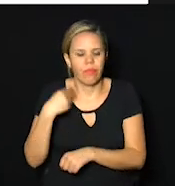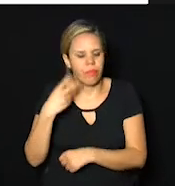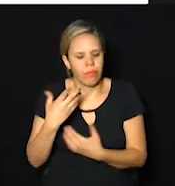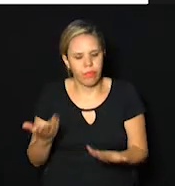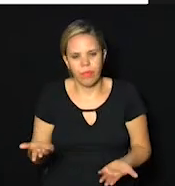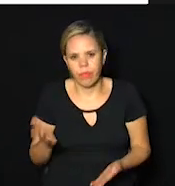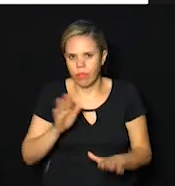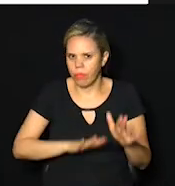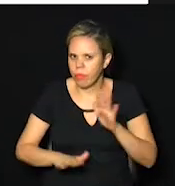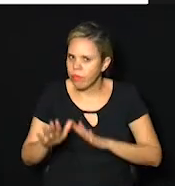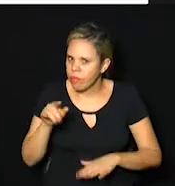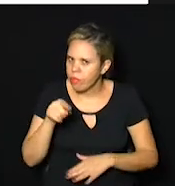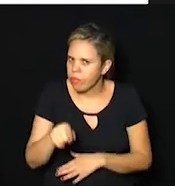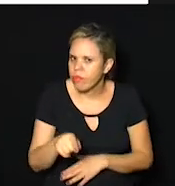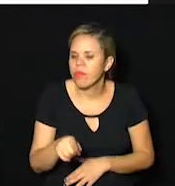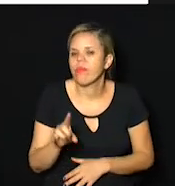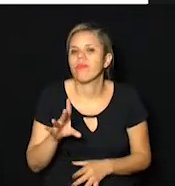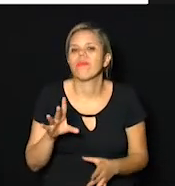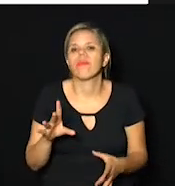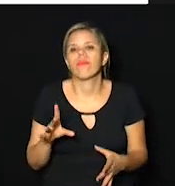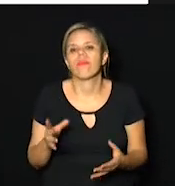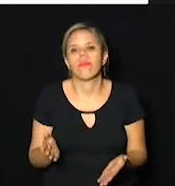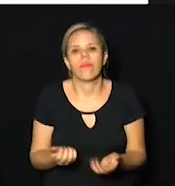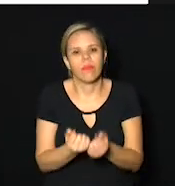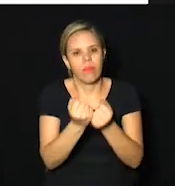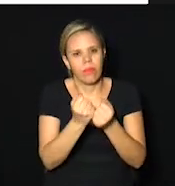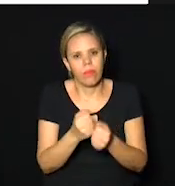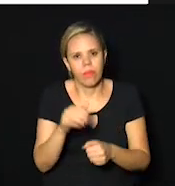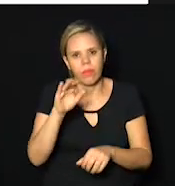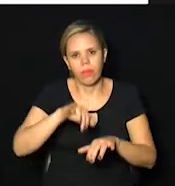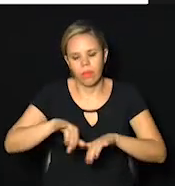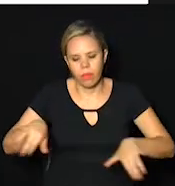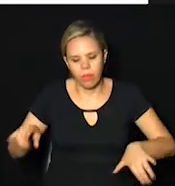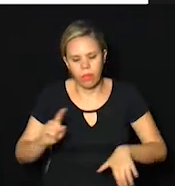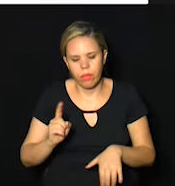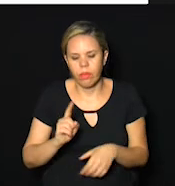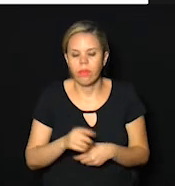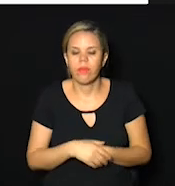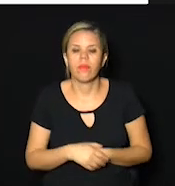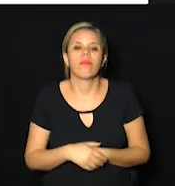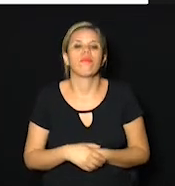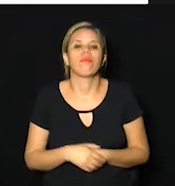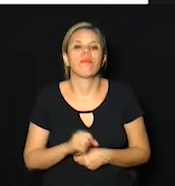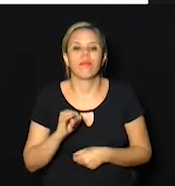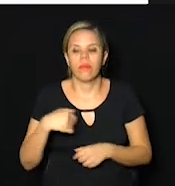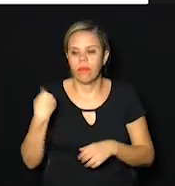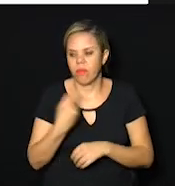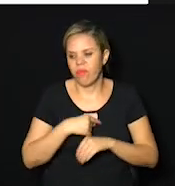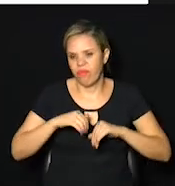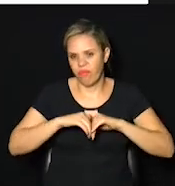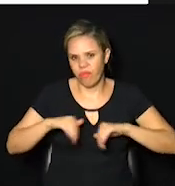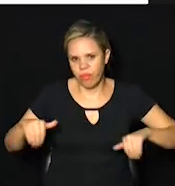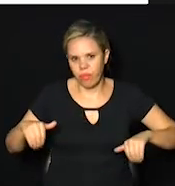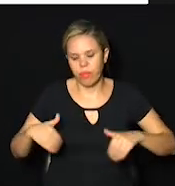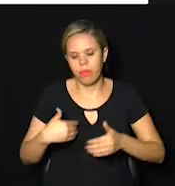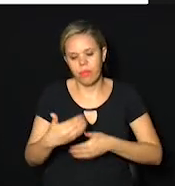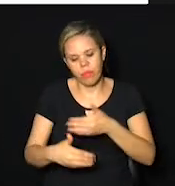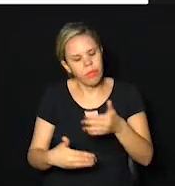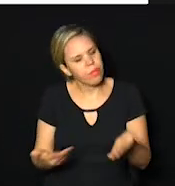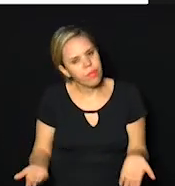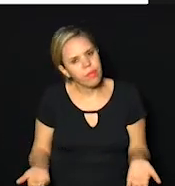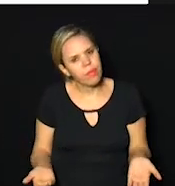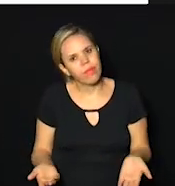cuidado. Somem mais do que dividam, tá? Porque se a gente dividir nesse processo,